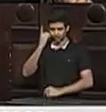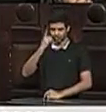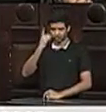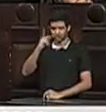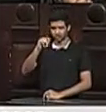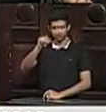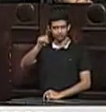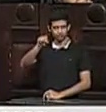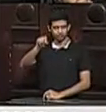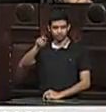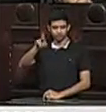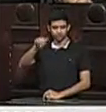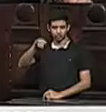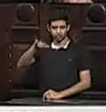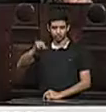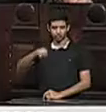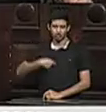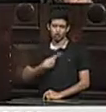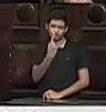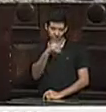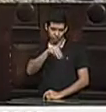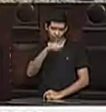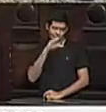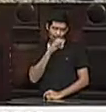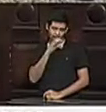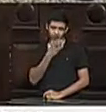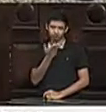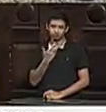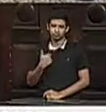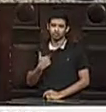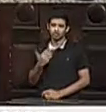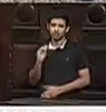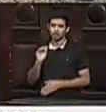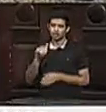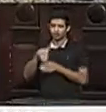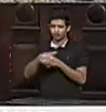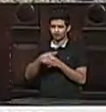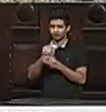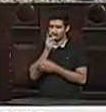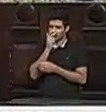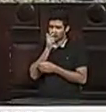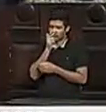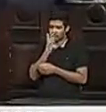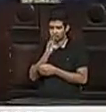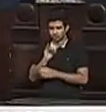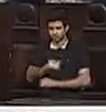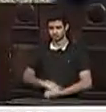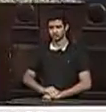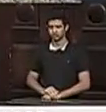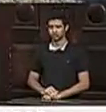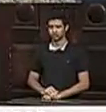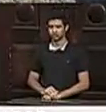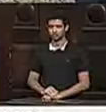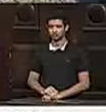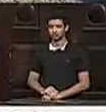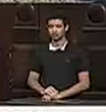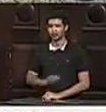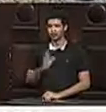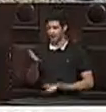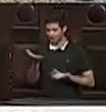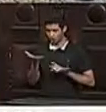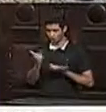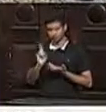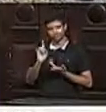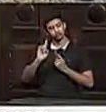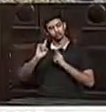Começar, na verdade. Senhor presidente, só um minutinho, Ivan. Como eu vou dar o parecer na CCJ, no momento que eu der o